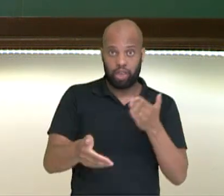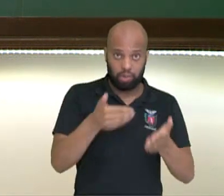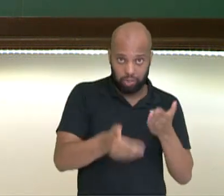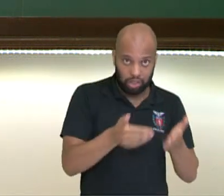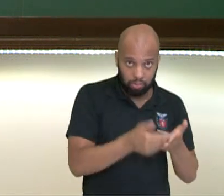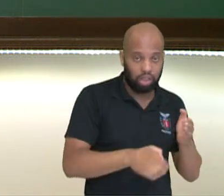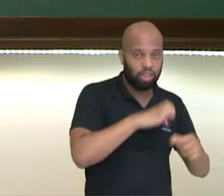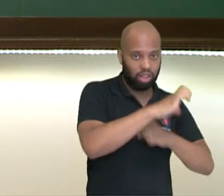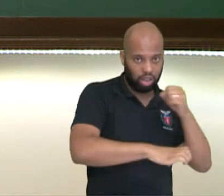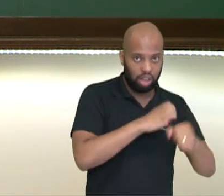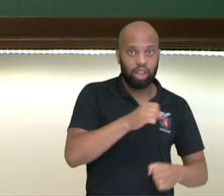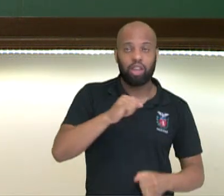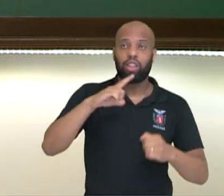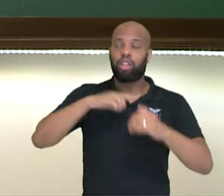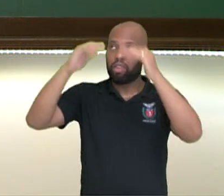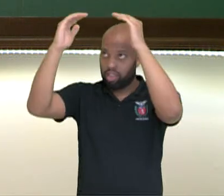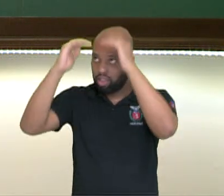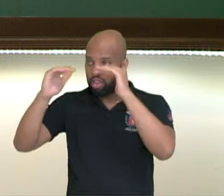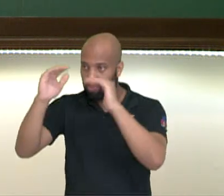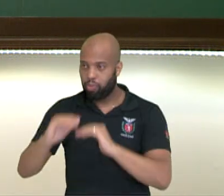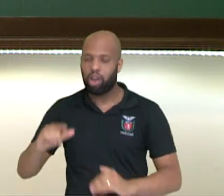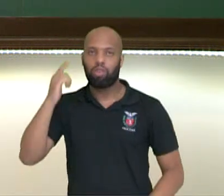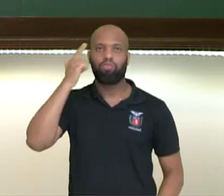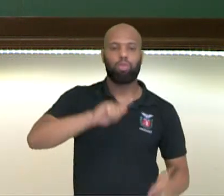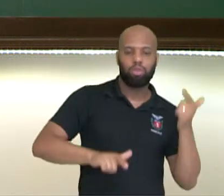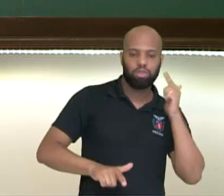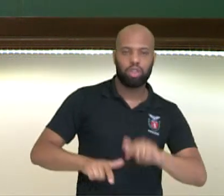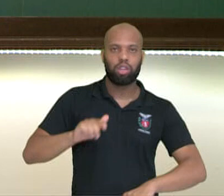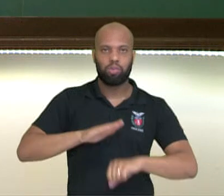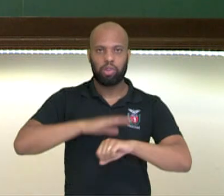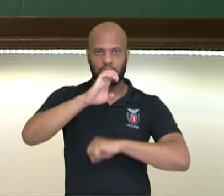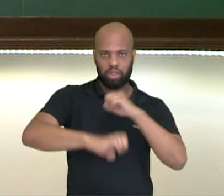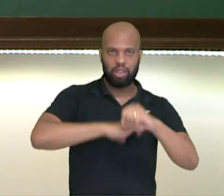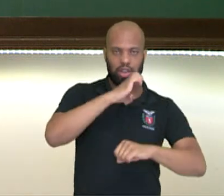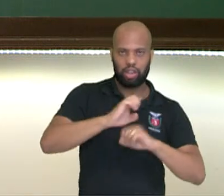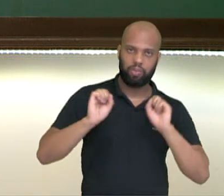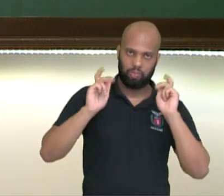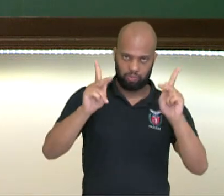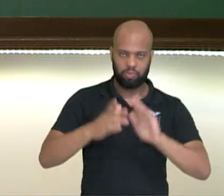que tem tendência de perder elétrons com mais facilidade e fica mais positivo,